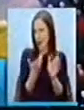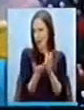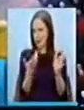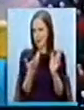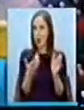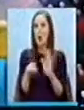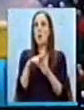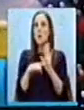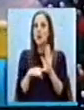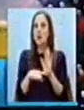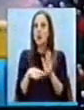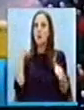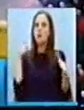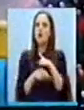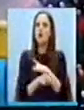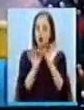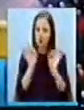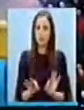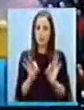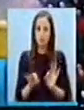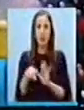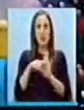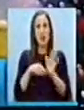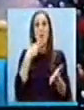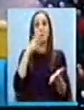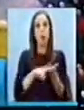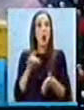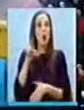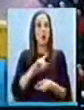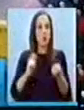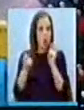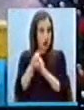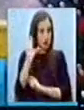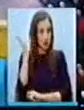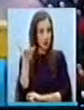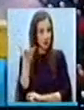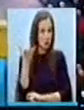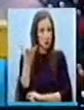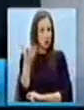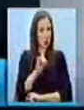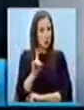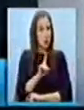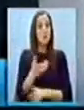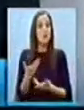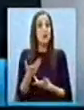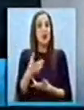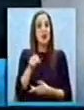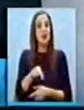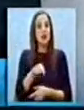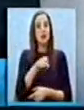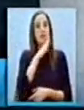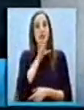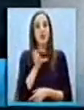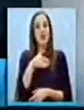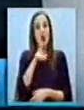medida de fundo no sentido de tomar medidas contra as alterações climáticas. Também é certo que estes países ainda terão que